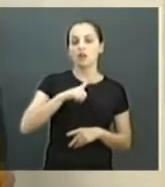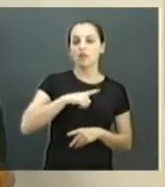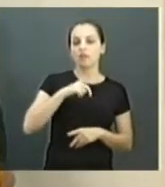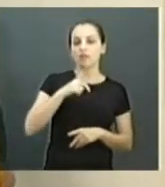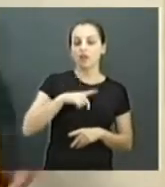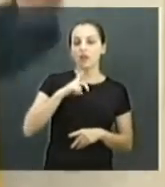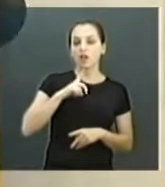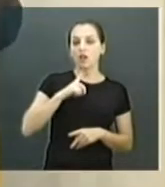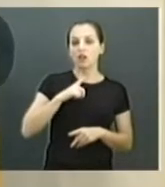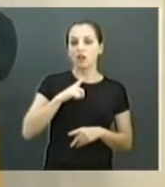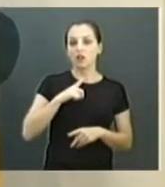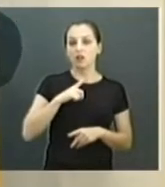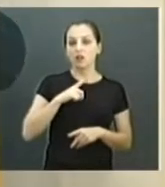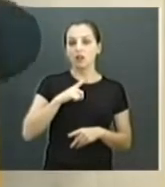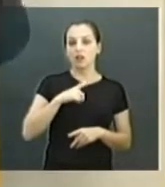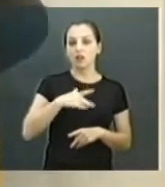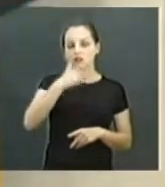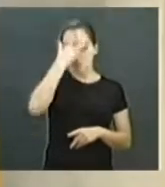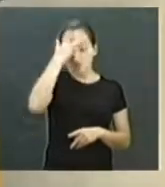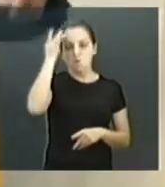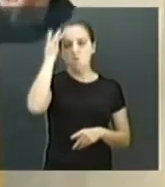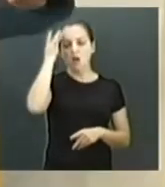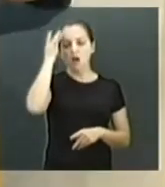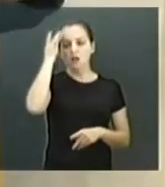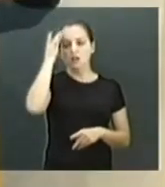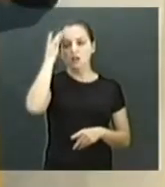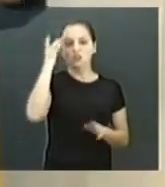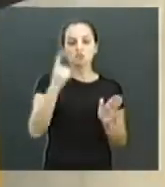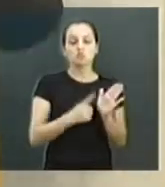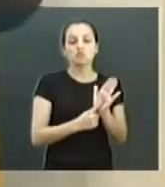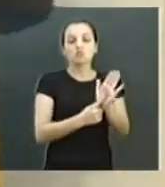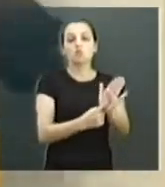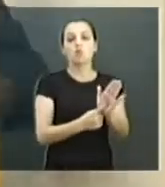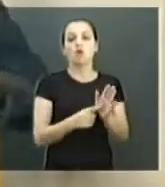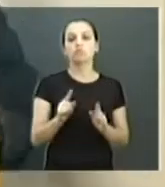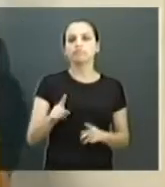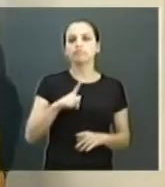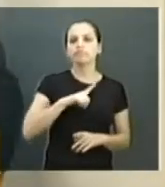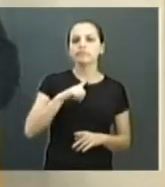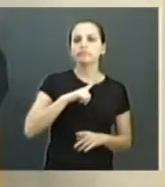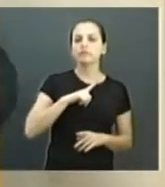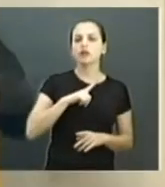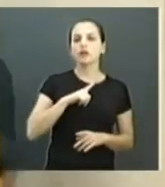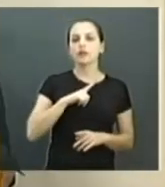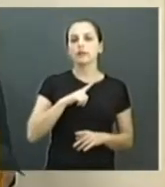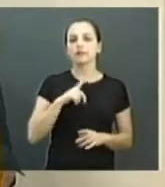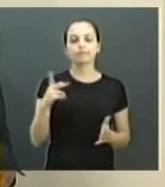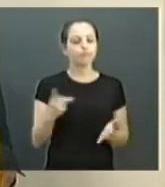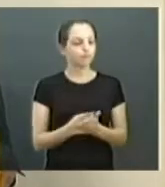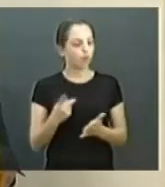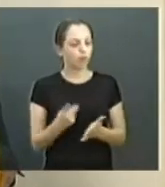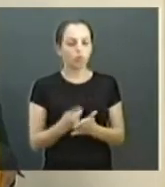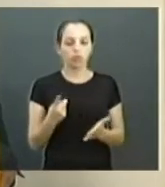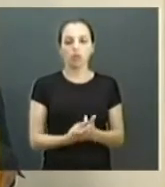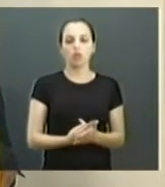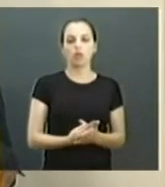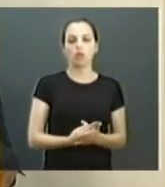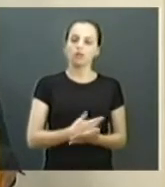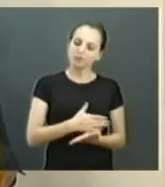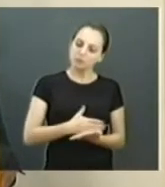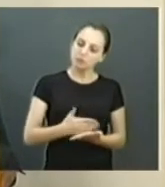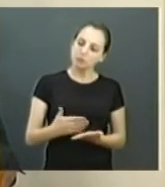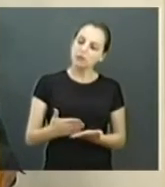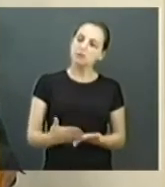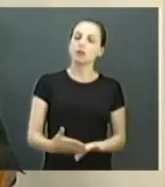nossa? Quem está aqui para levar a nossa imagem tem essa visão nossa. Está tudo errado. Temos que começar do